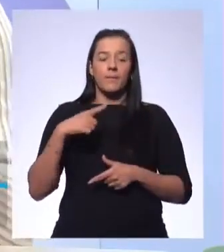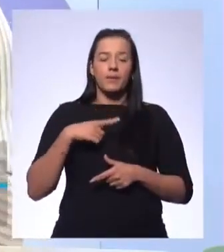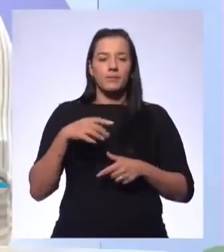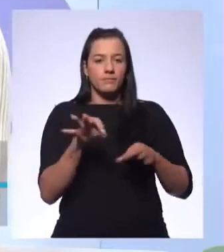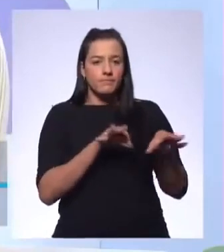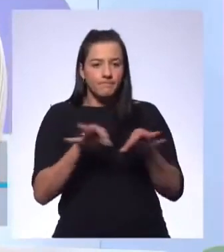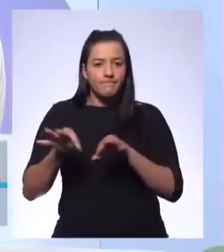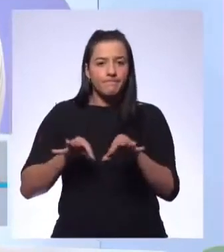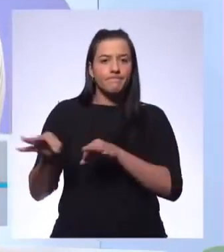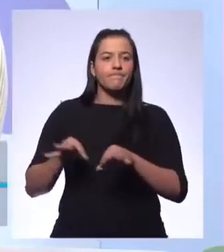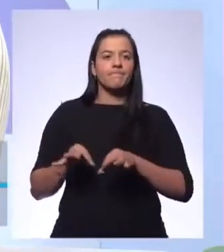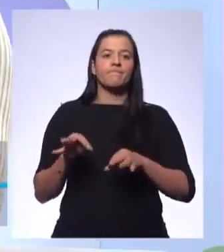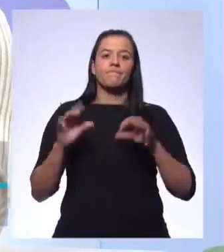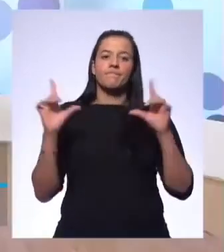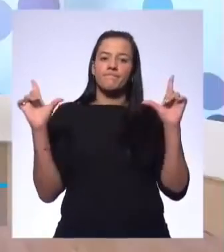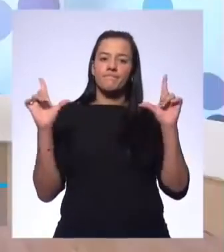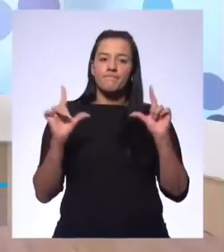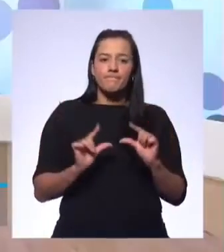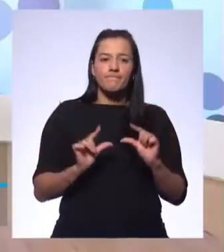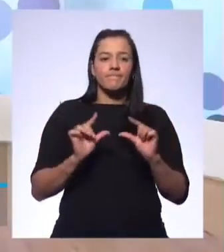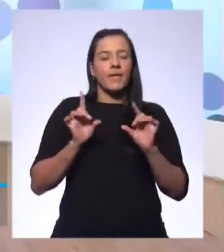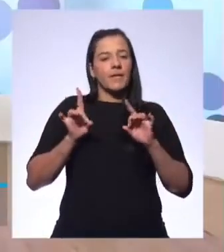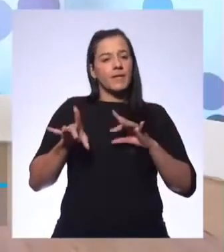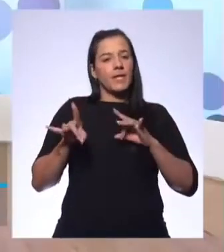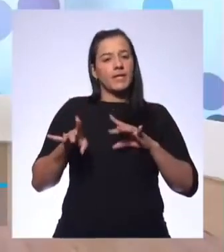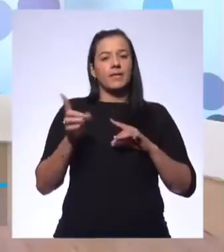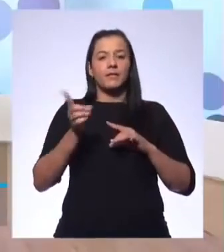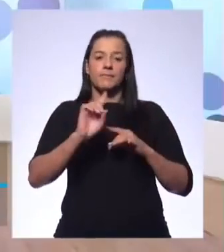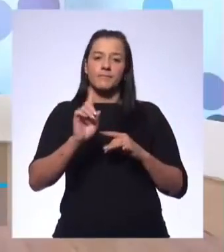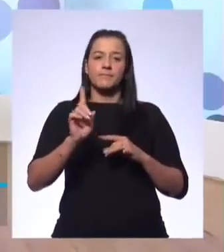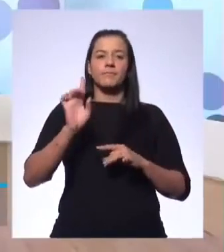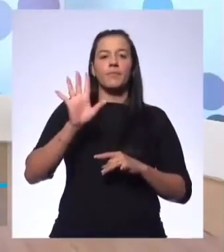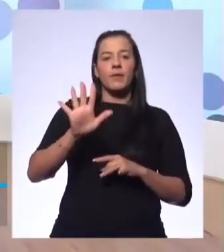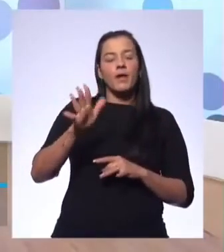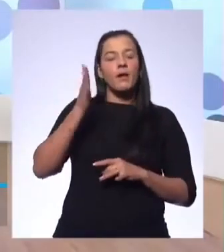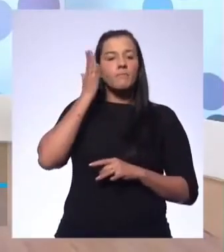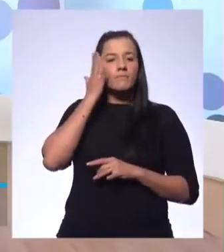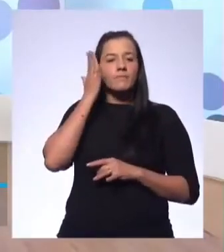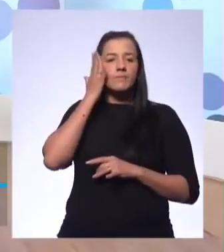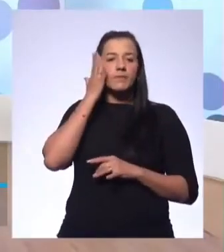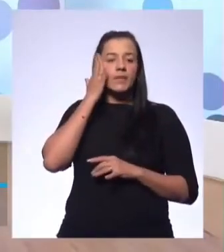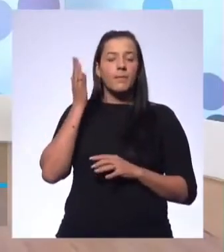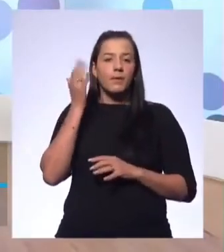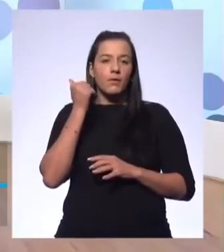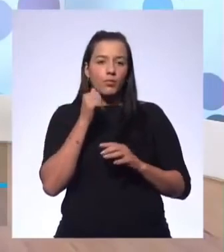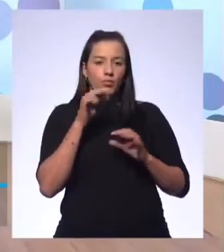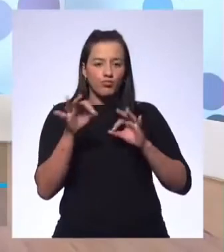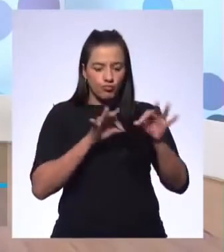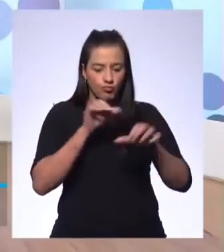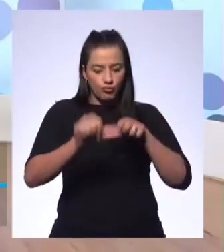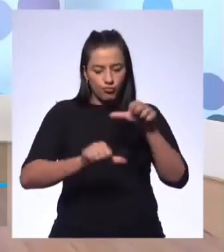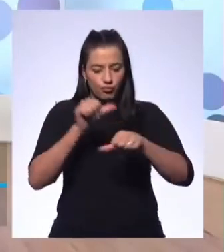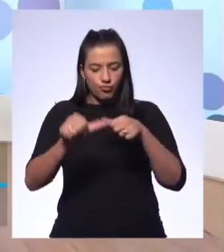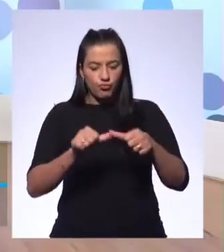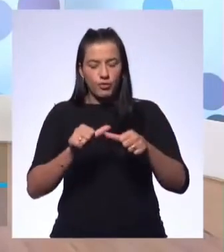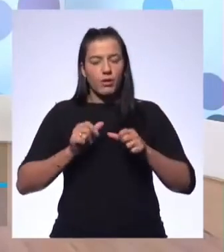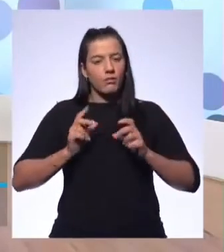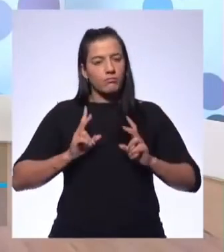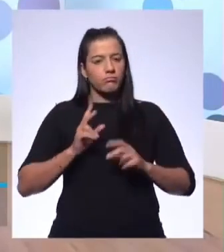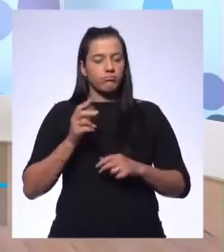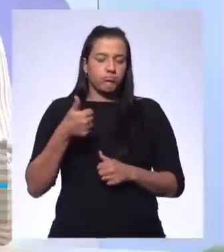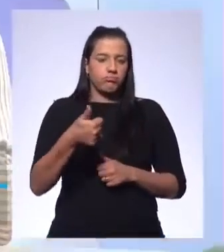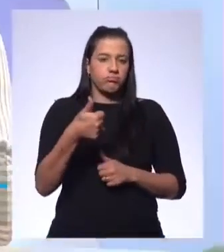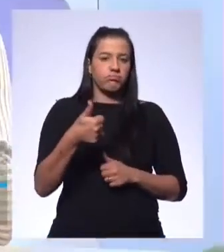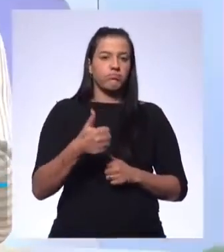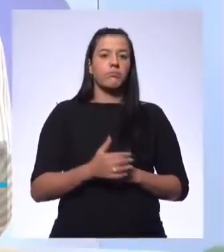operacional e vai se resumir não à técnica, mas à capacidade operacional de você fazer aquela máquina funcionar.